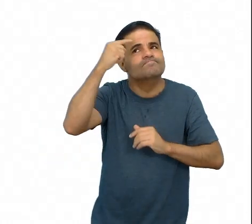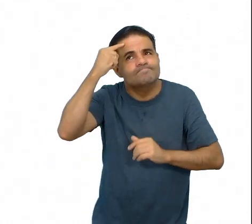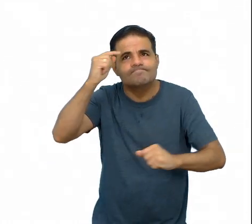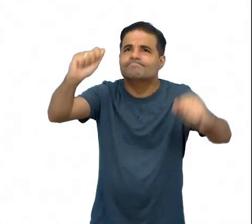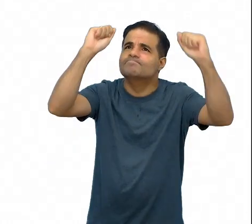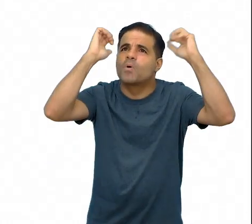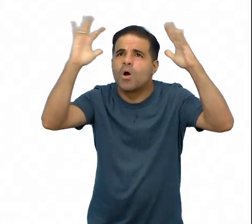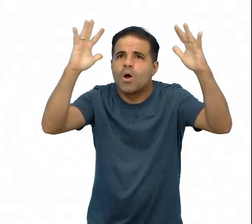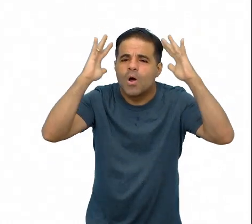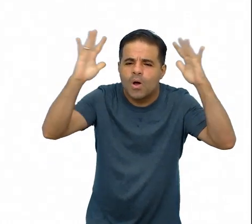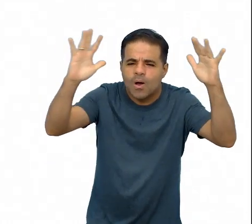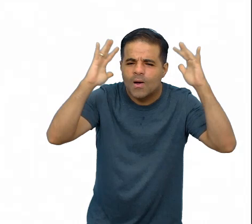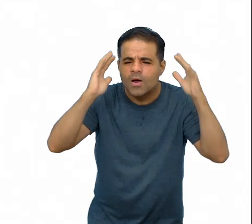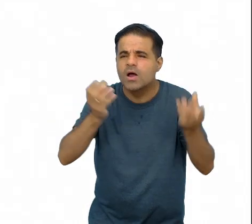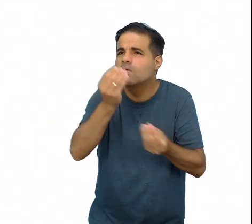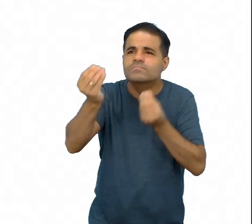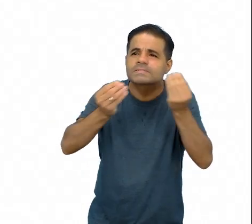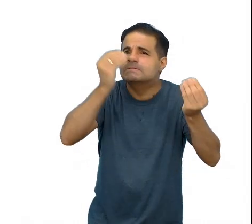fiquem